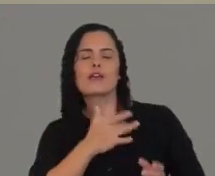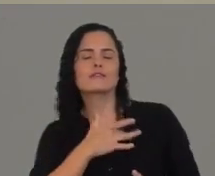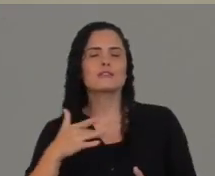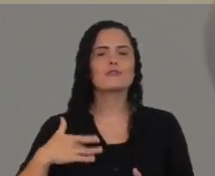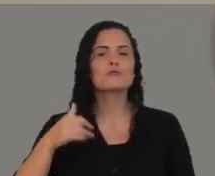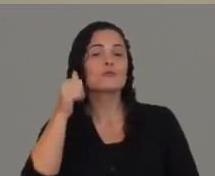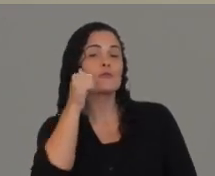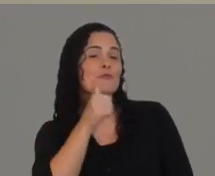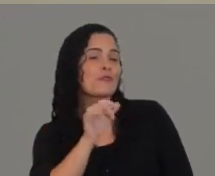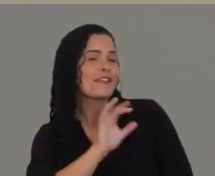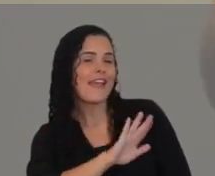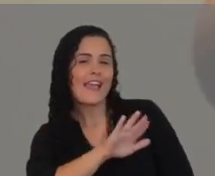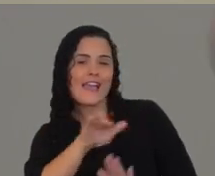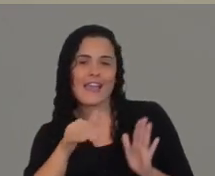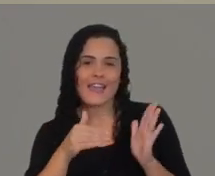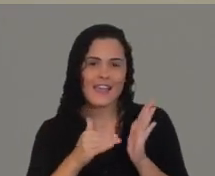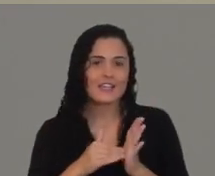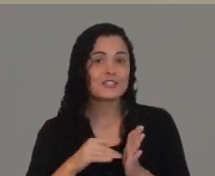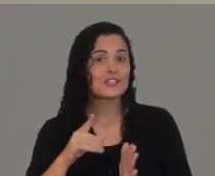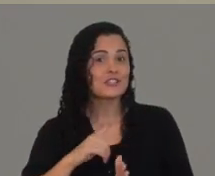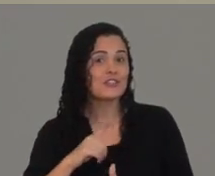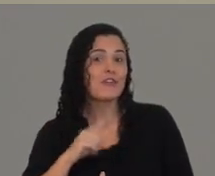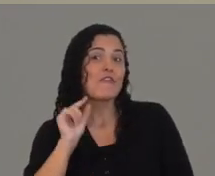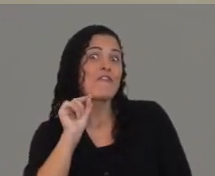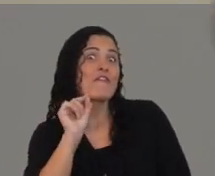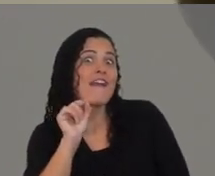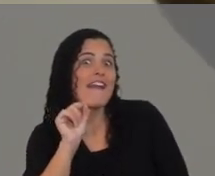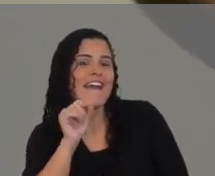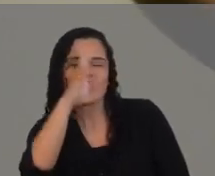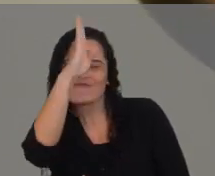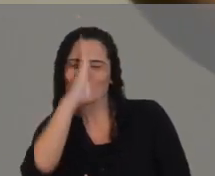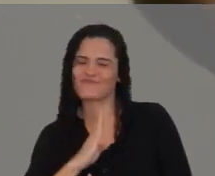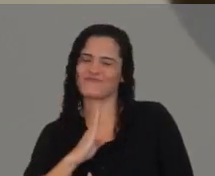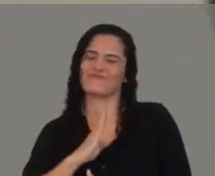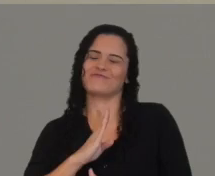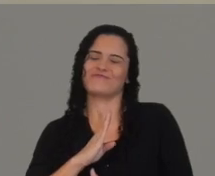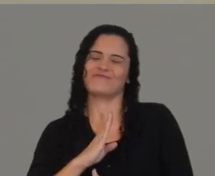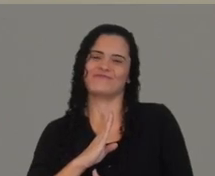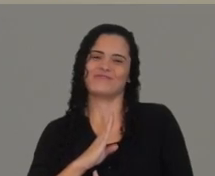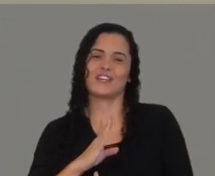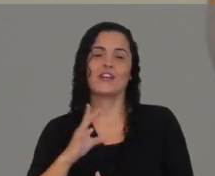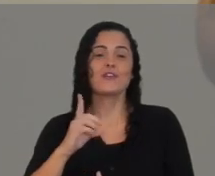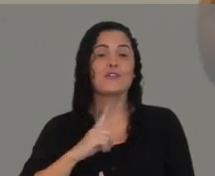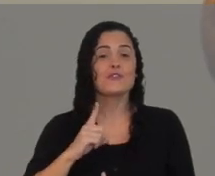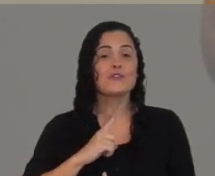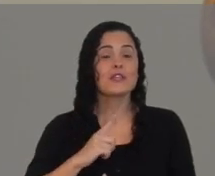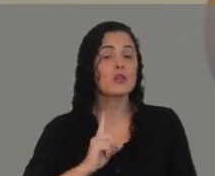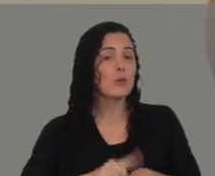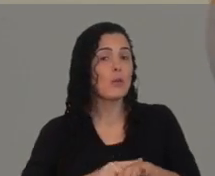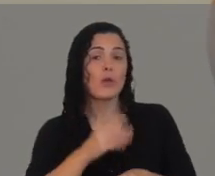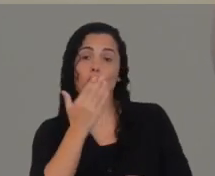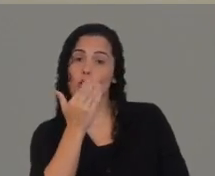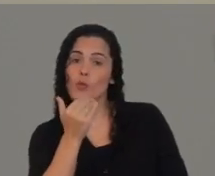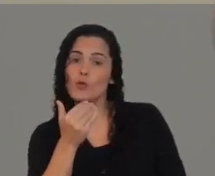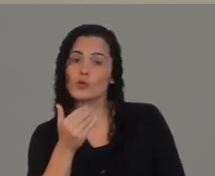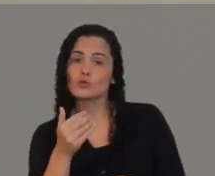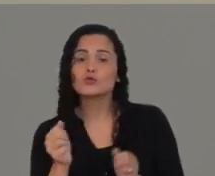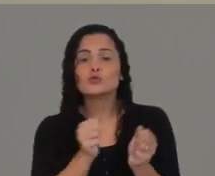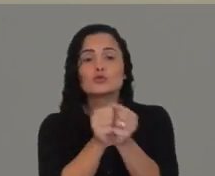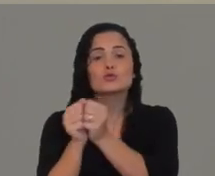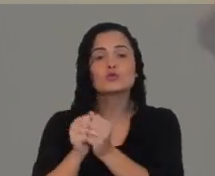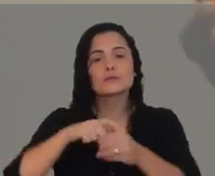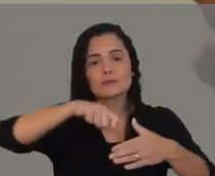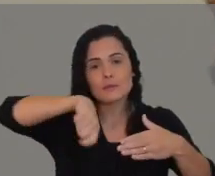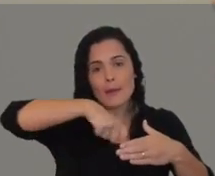estética e saúde para vocês. E tem um detalhezinho muito bacana. É gratuito! E na hora do almoço, haverá um Juntando